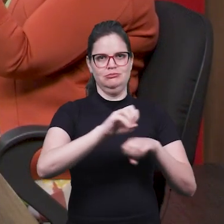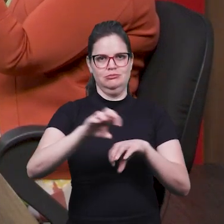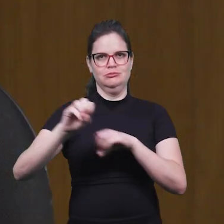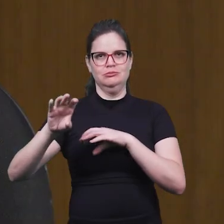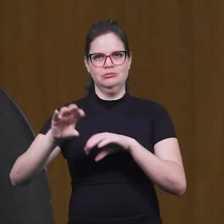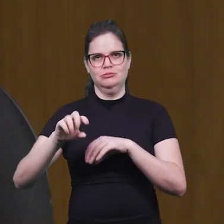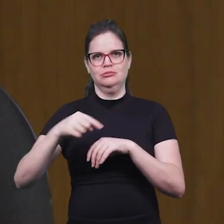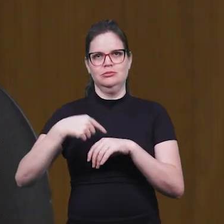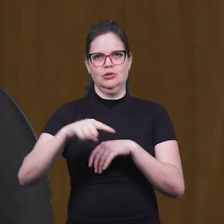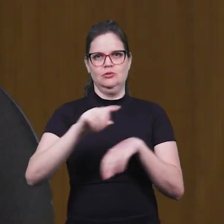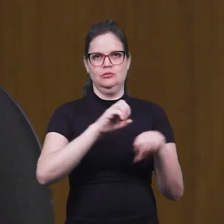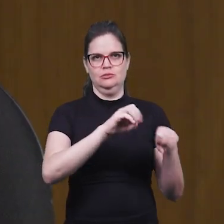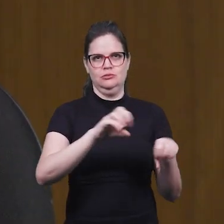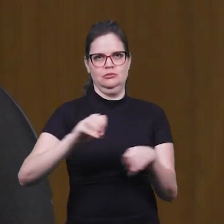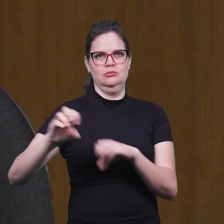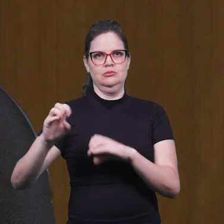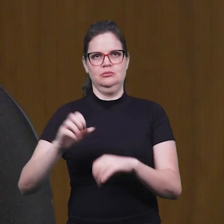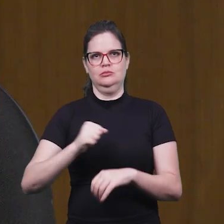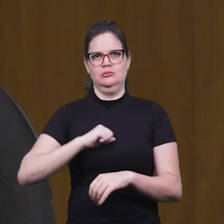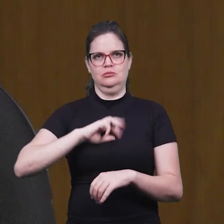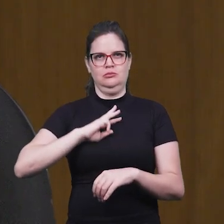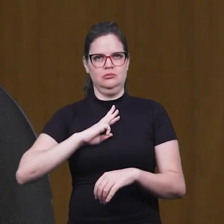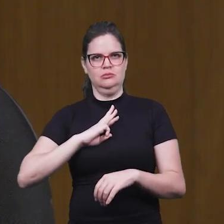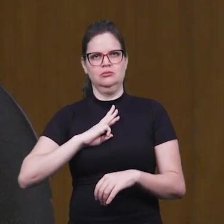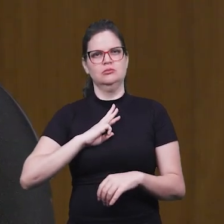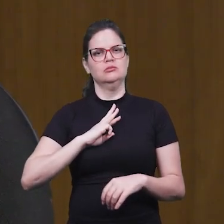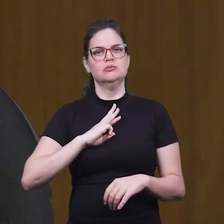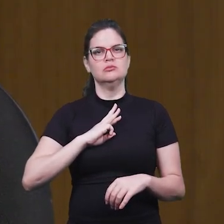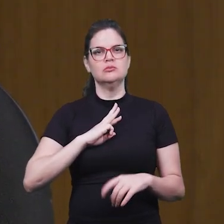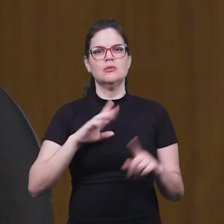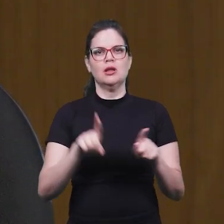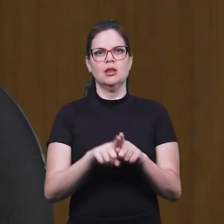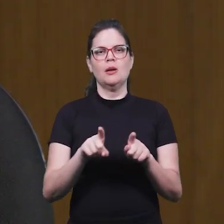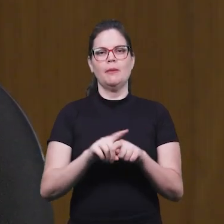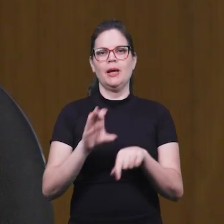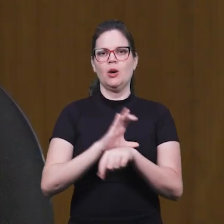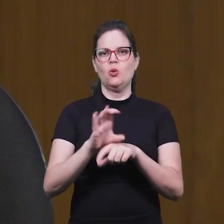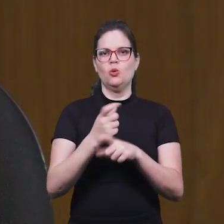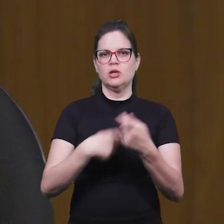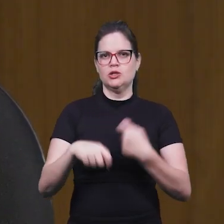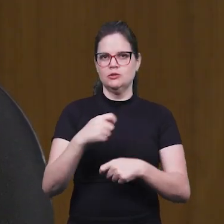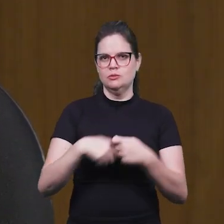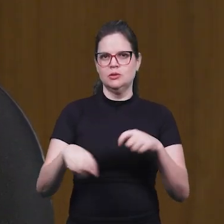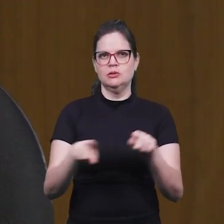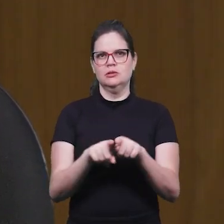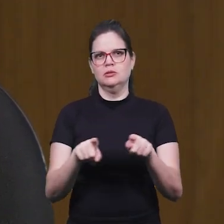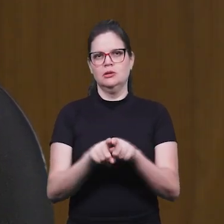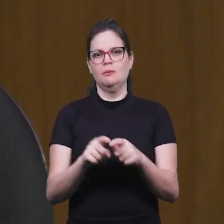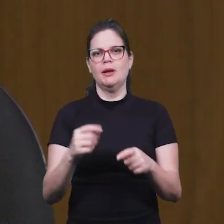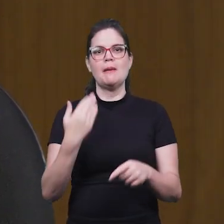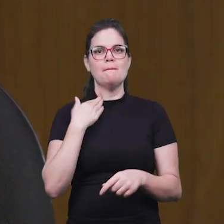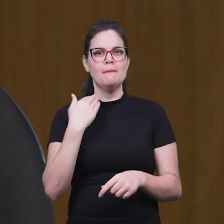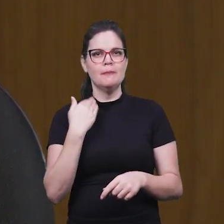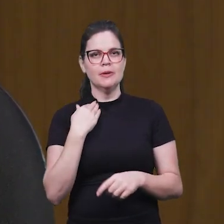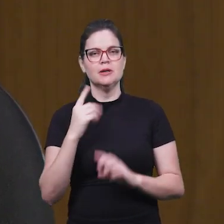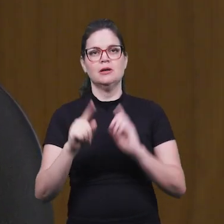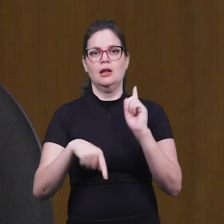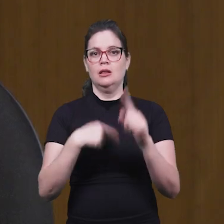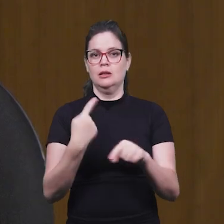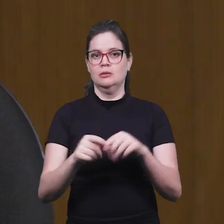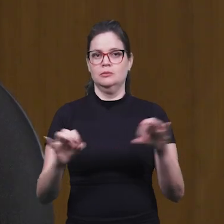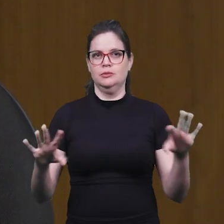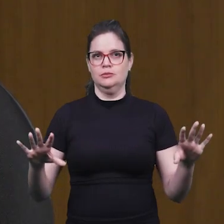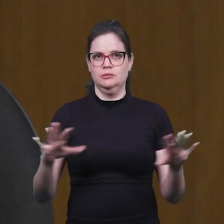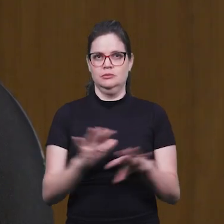magistério. Eu dei aula também no curso de administração, de bancário. E depois de